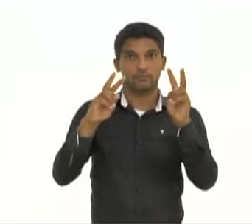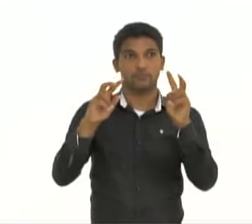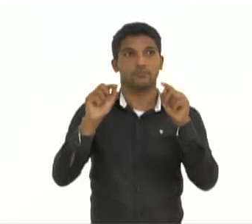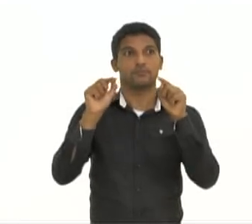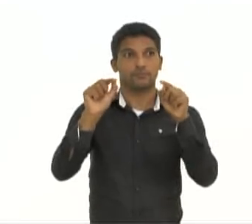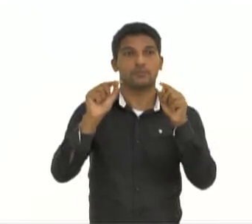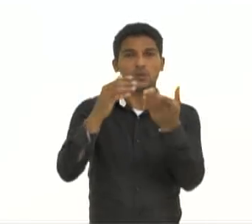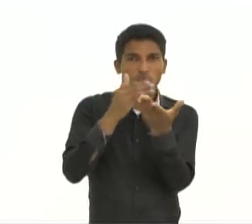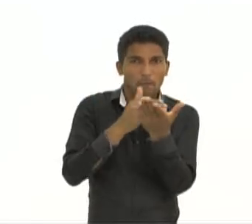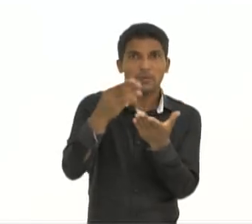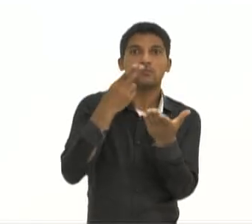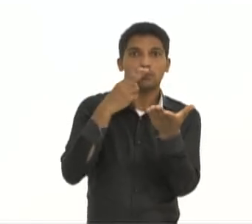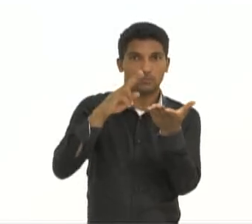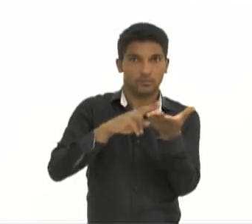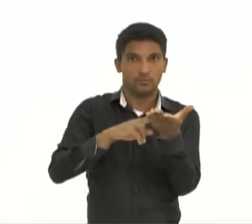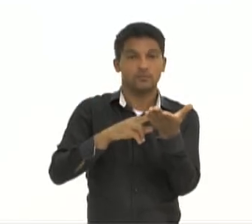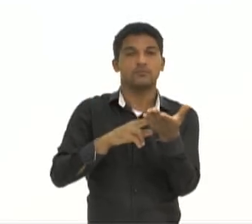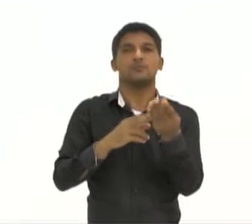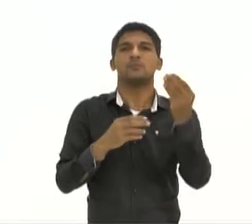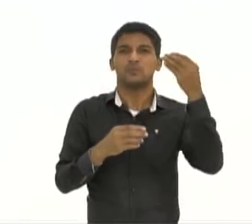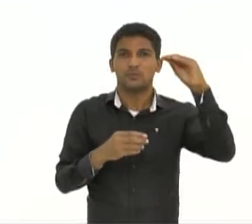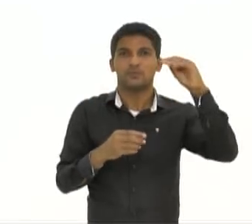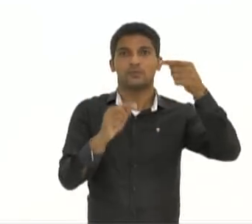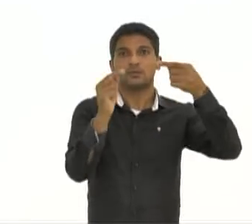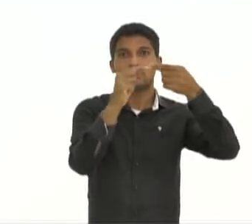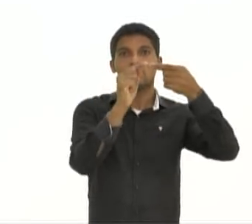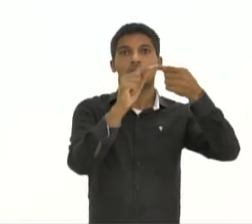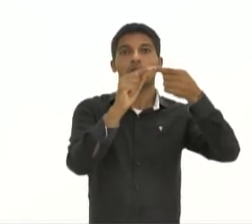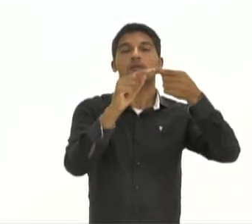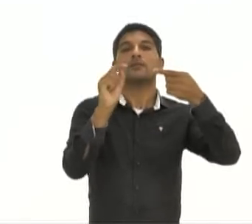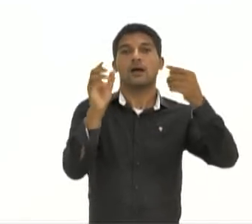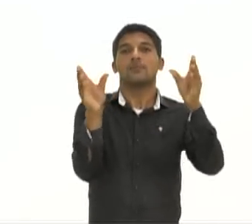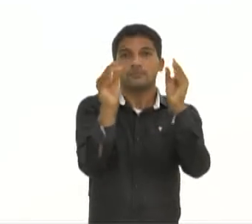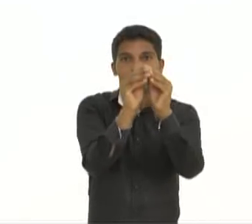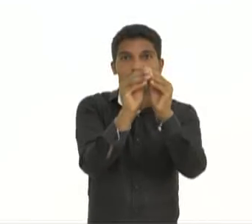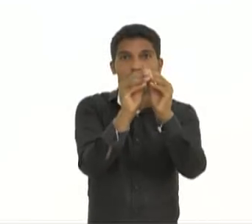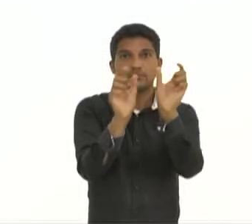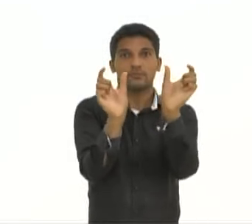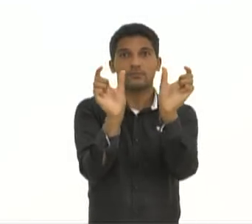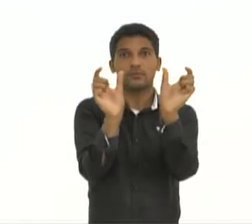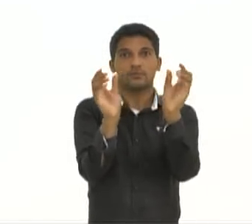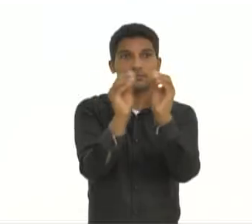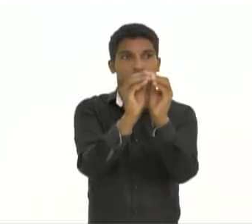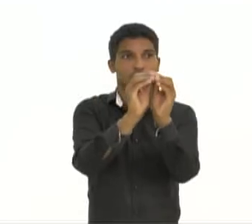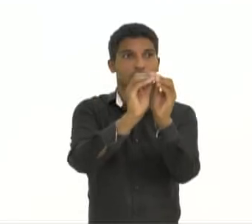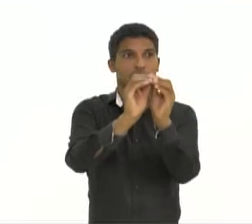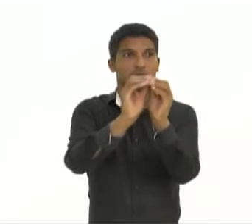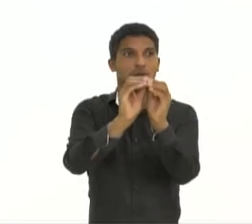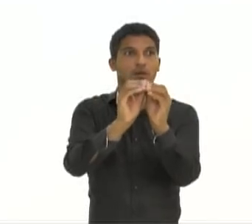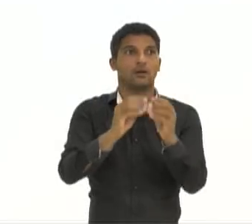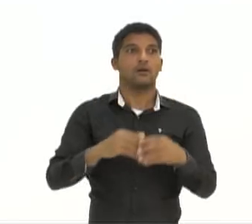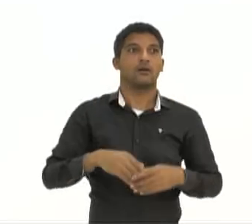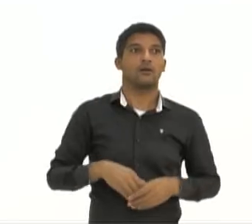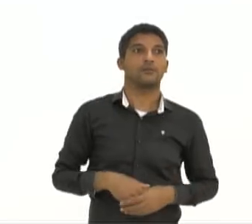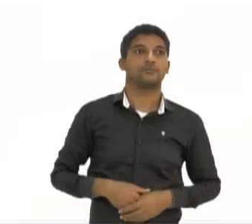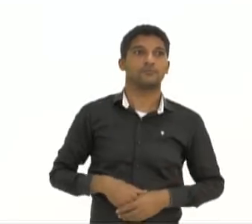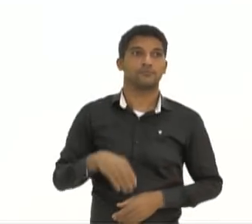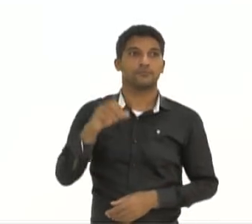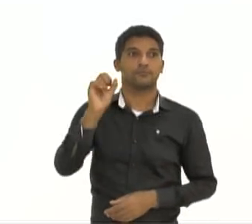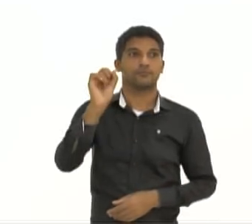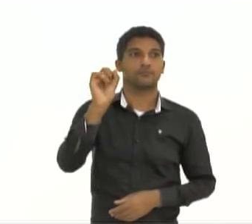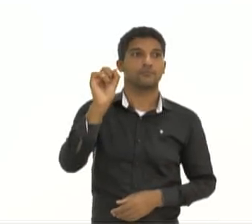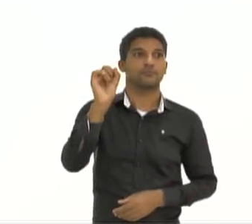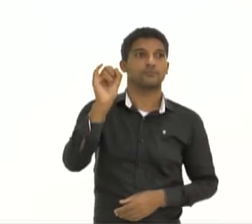para vocês que eu posso abreviar o vocativo, né? Então, nas palavras ilmo, ponto, senhor, estão